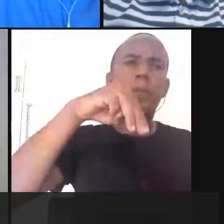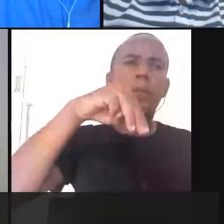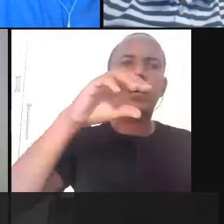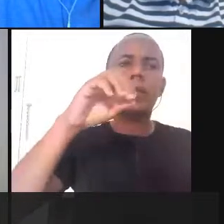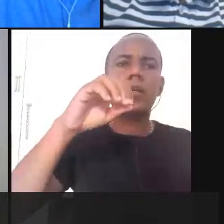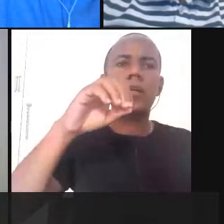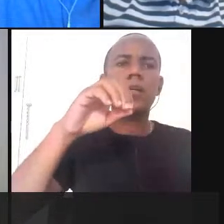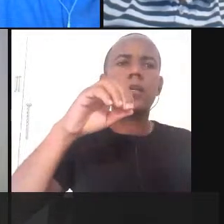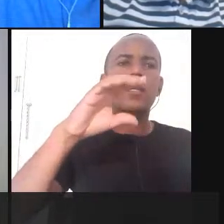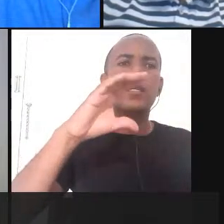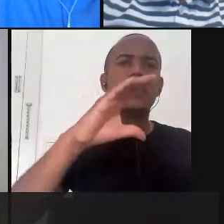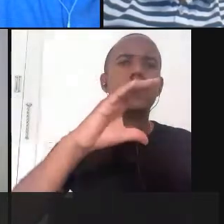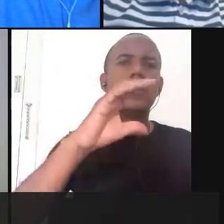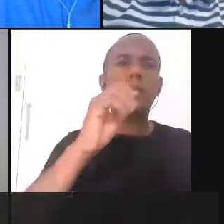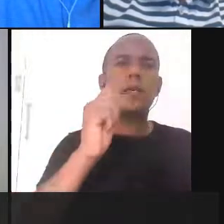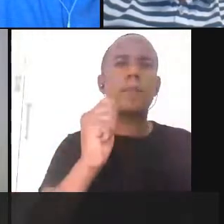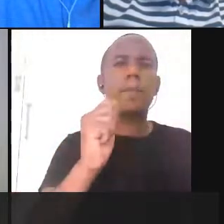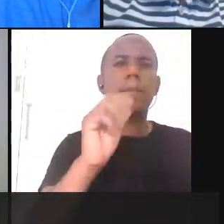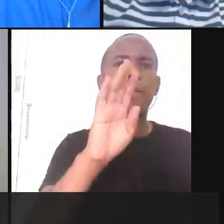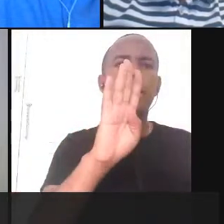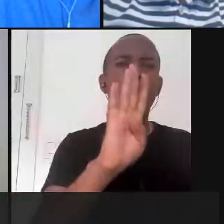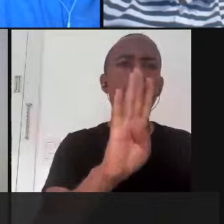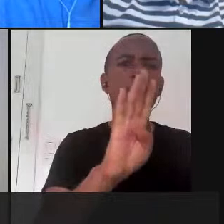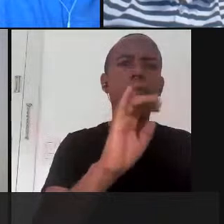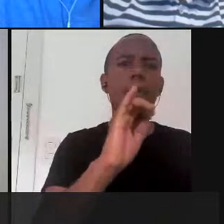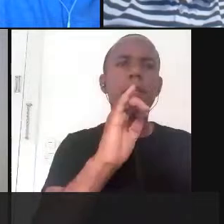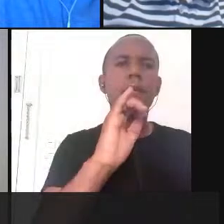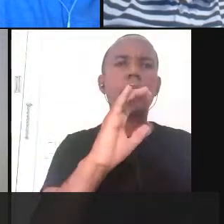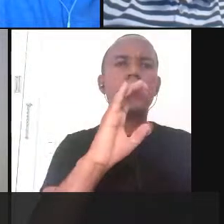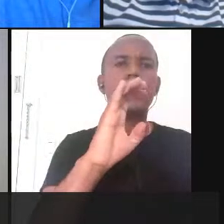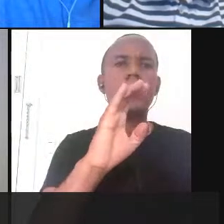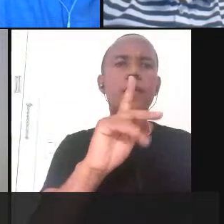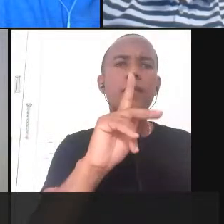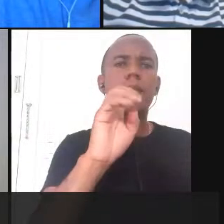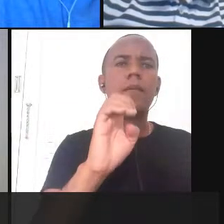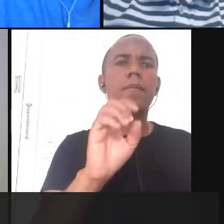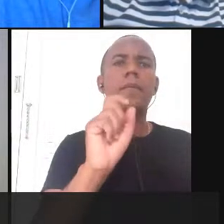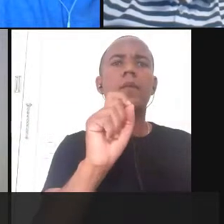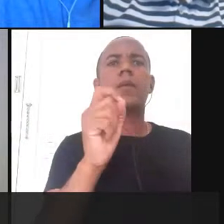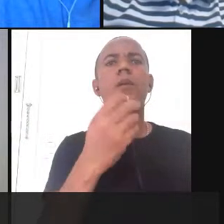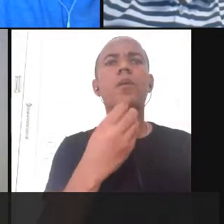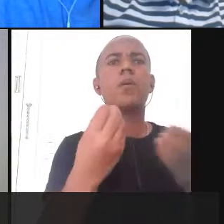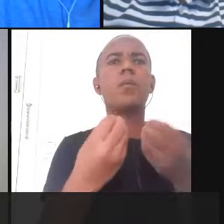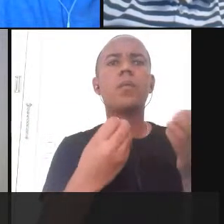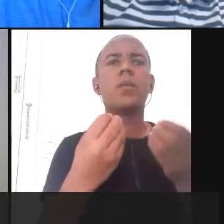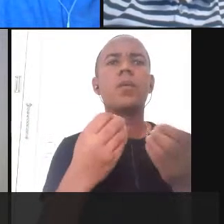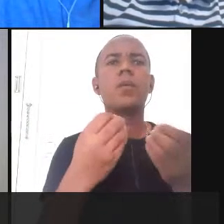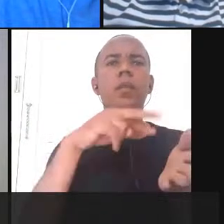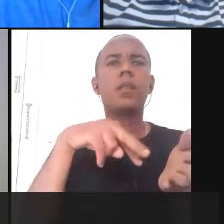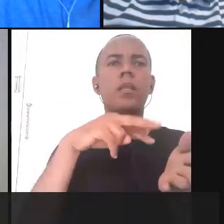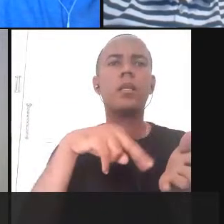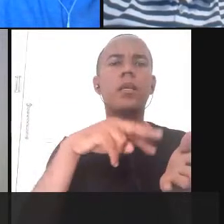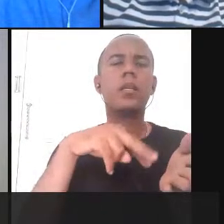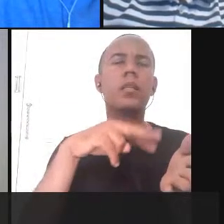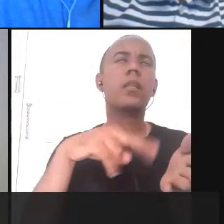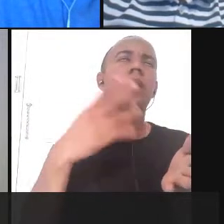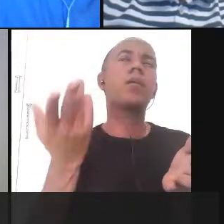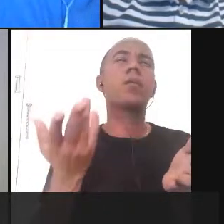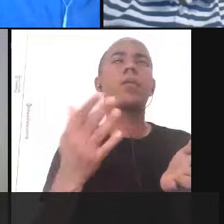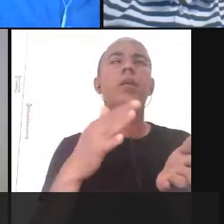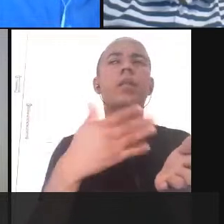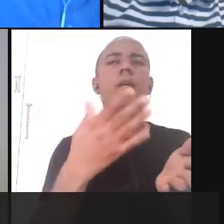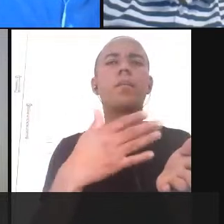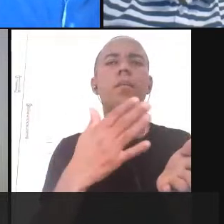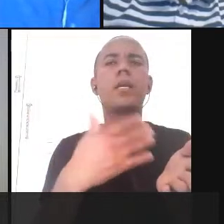Orlando Mendes e a professora Fátima Mendonça fazem eco dessa literatura. Então, é bom